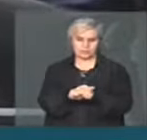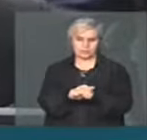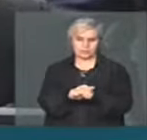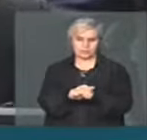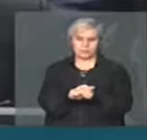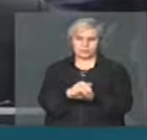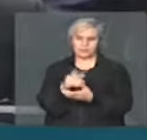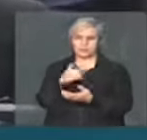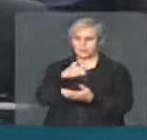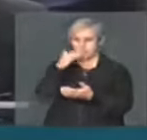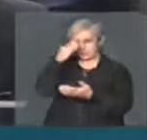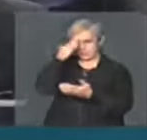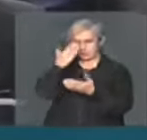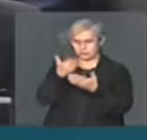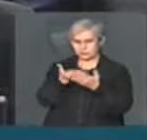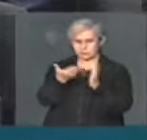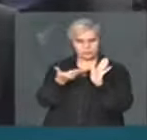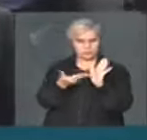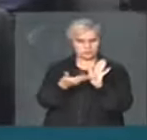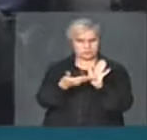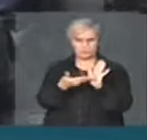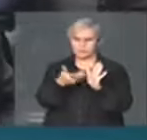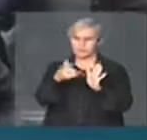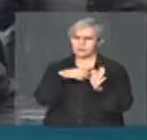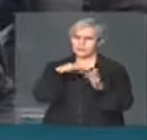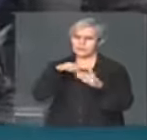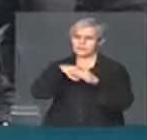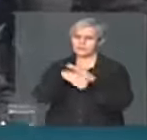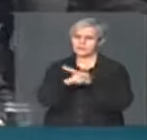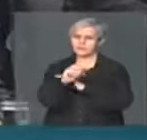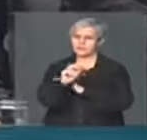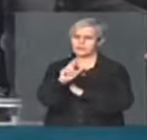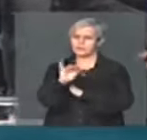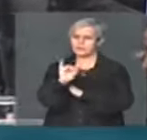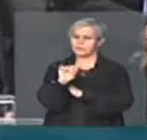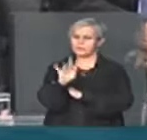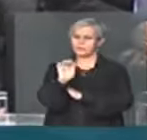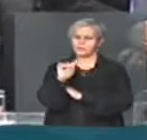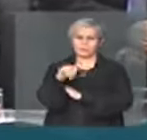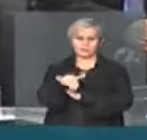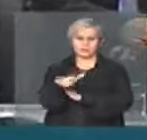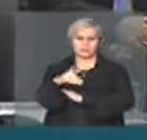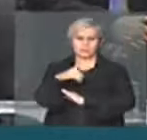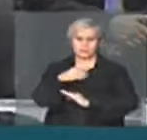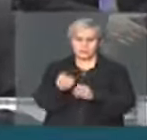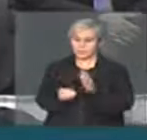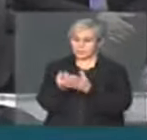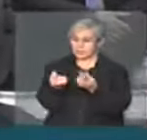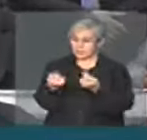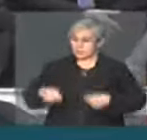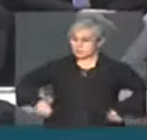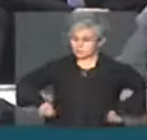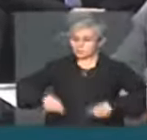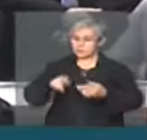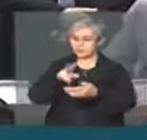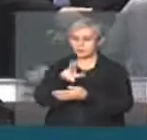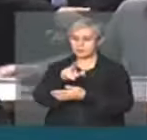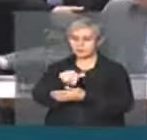Mendes. Eu acredito, relator, que esse investimento tem vício de origem. Eu acho que cria despesa para a União sem